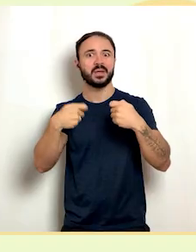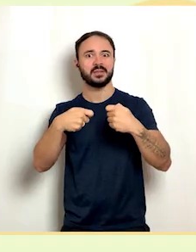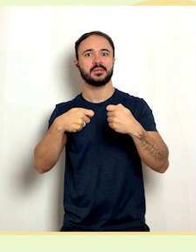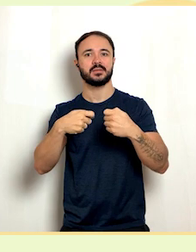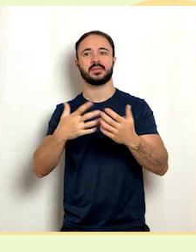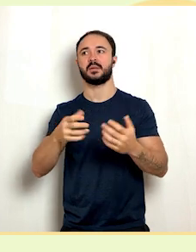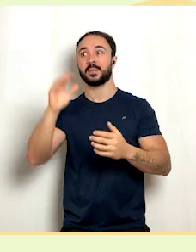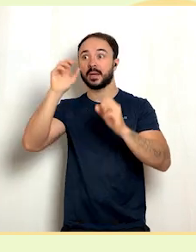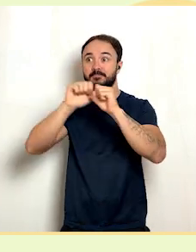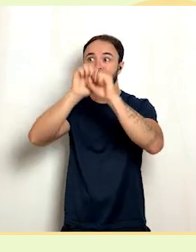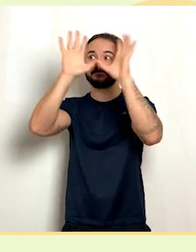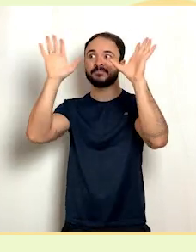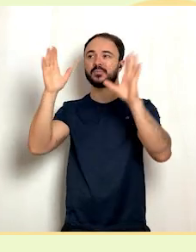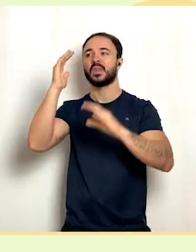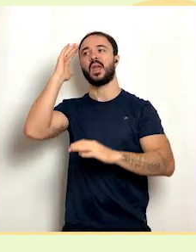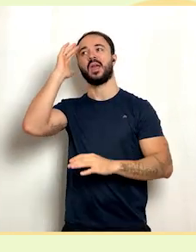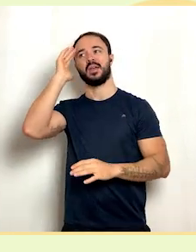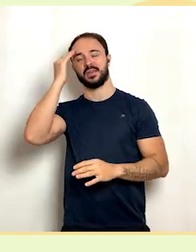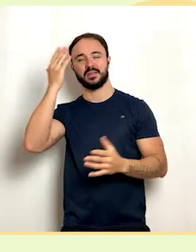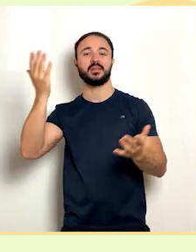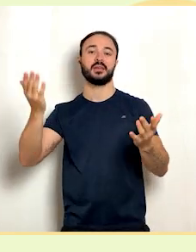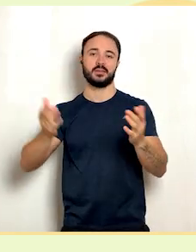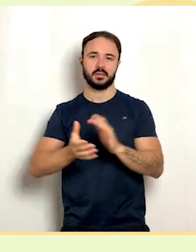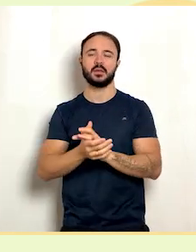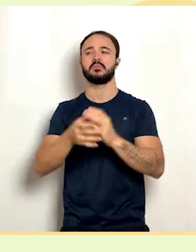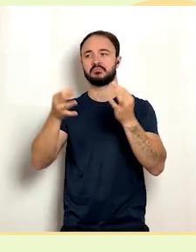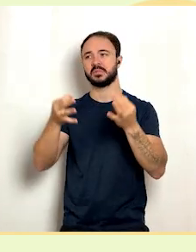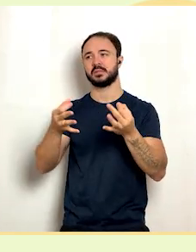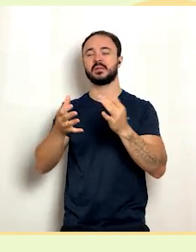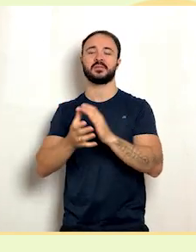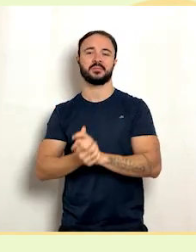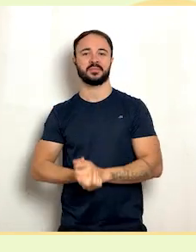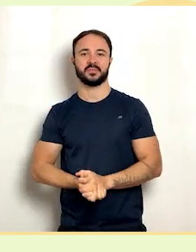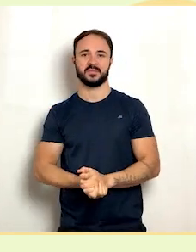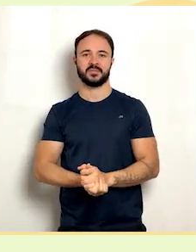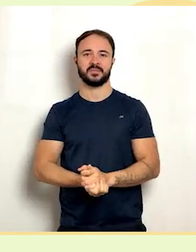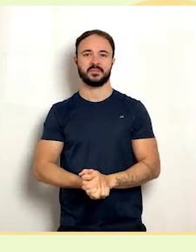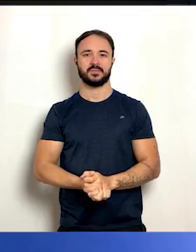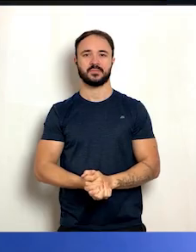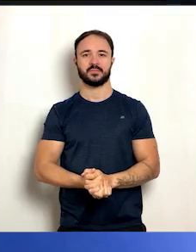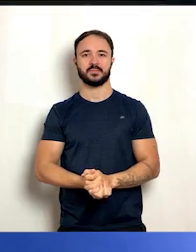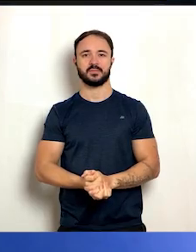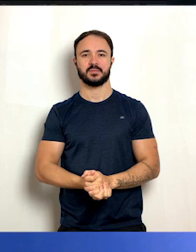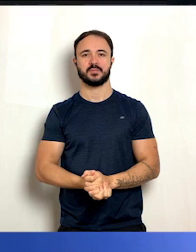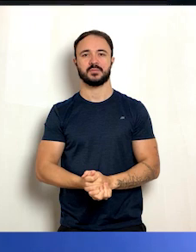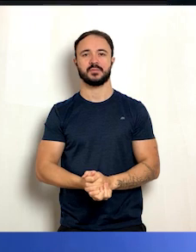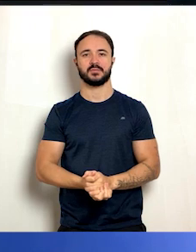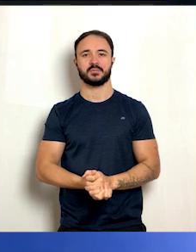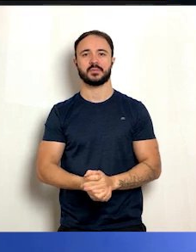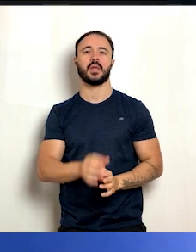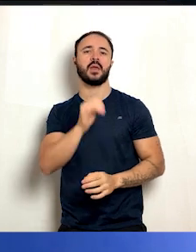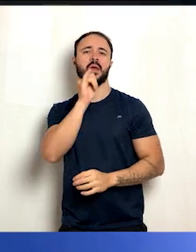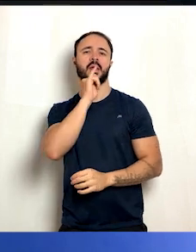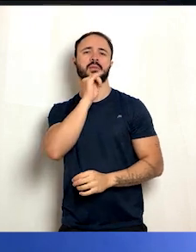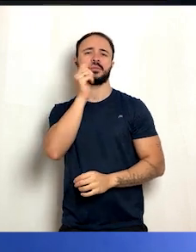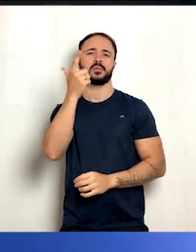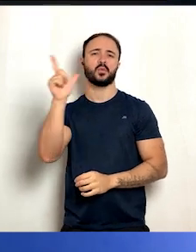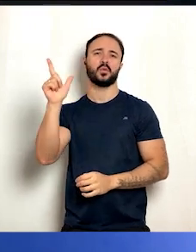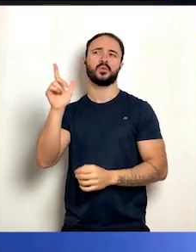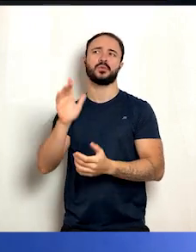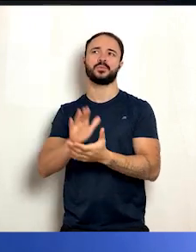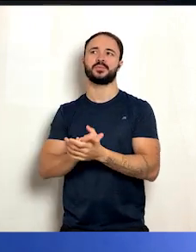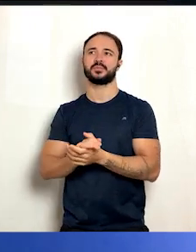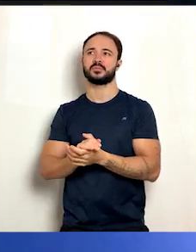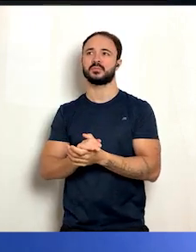Portanto, gostei, verbo transitivo indireto e do livro, objeto indireto. No nosso segundo